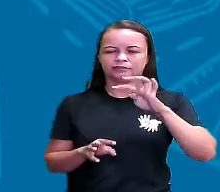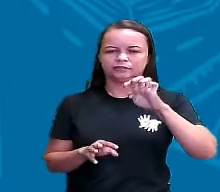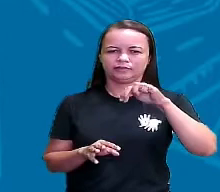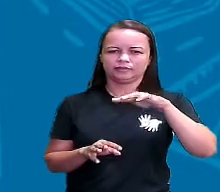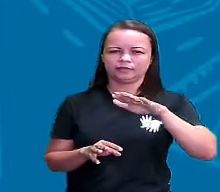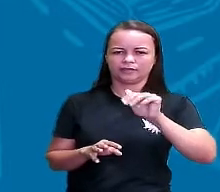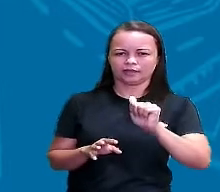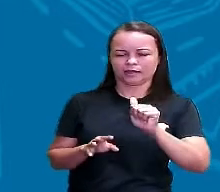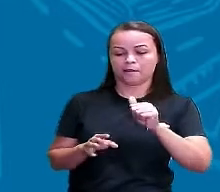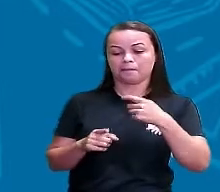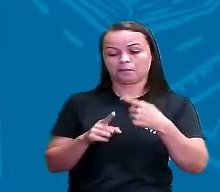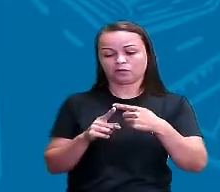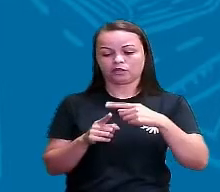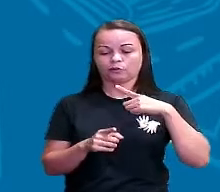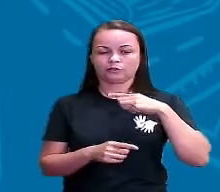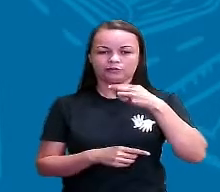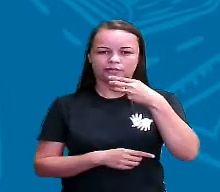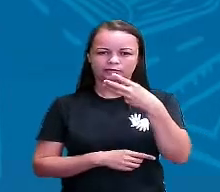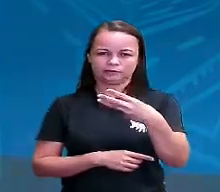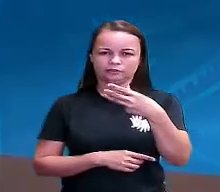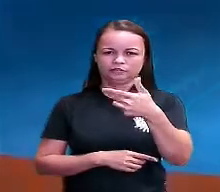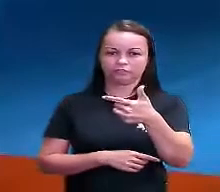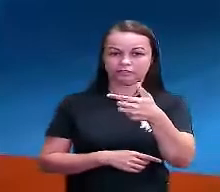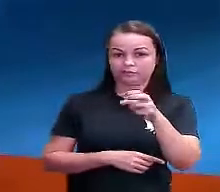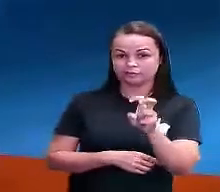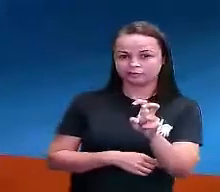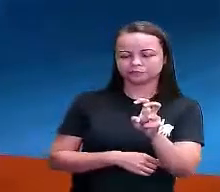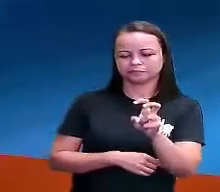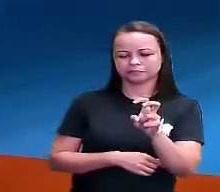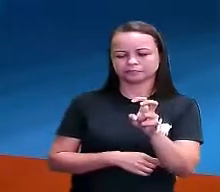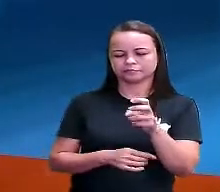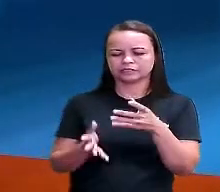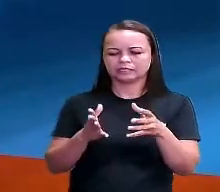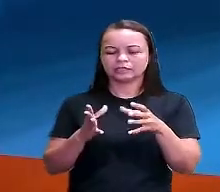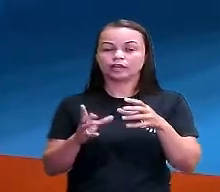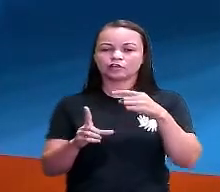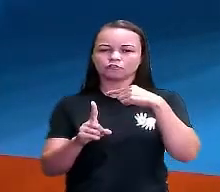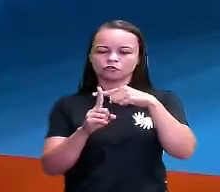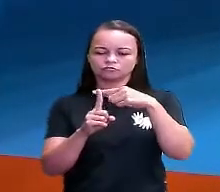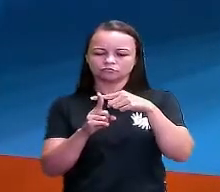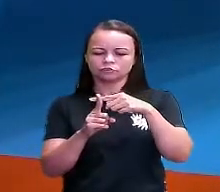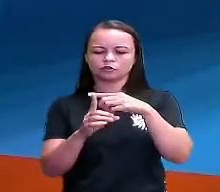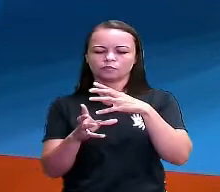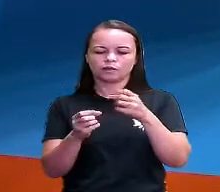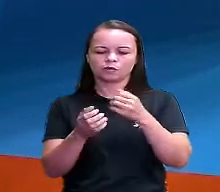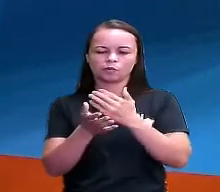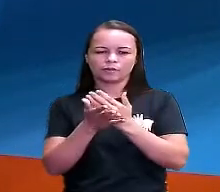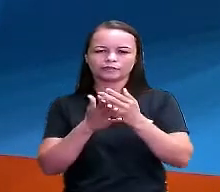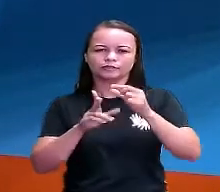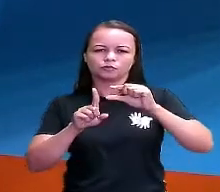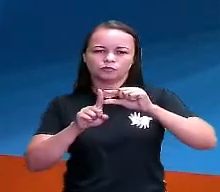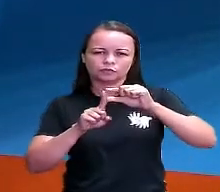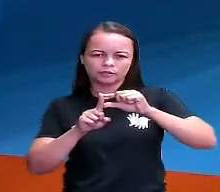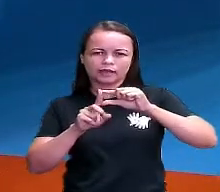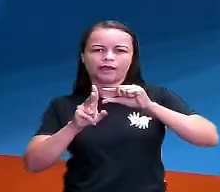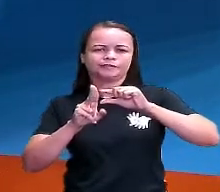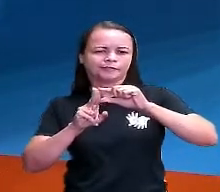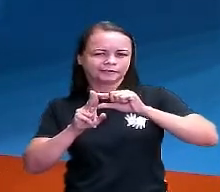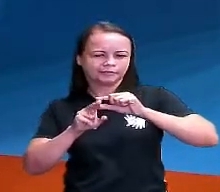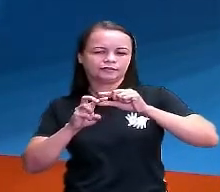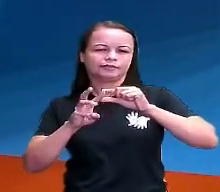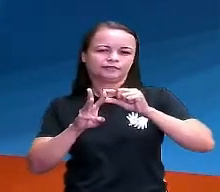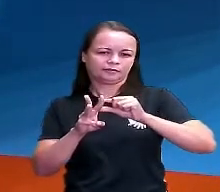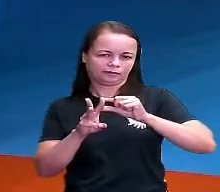325, né? Então, já aumentei uma casinha. E aí eu vou somar, começando da unidade, depois dezena, depois